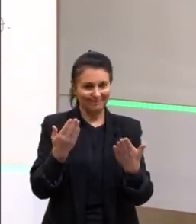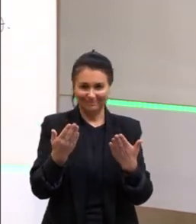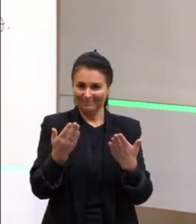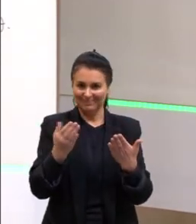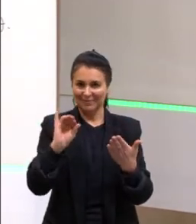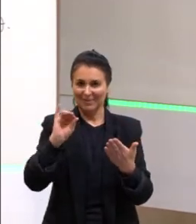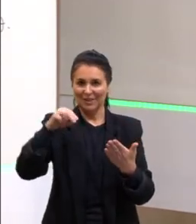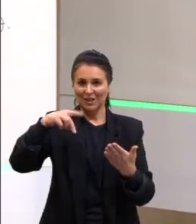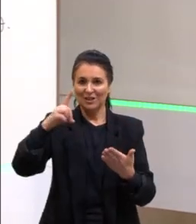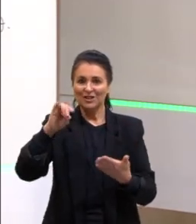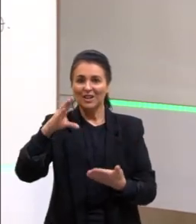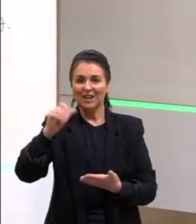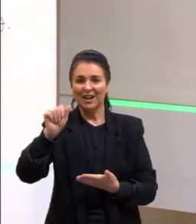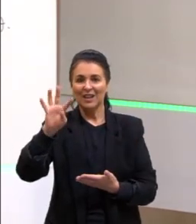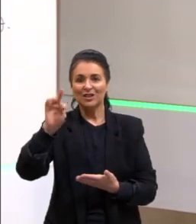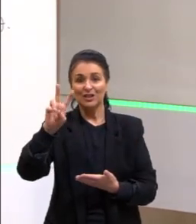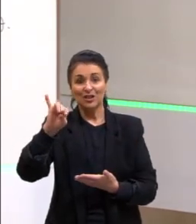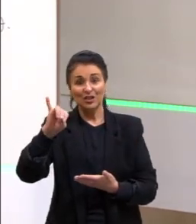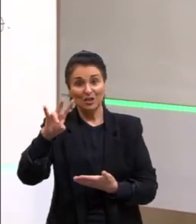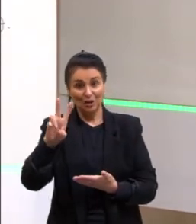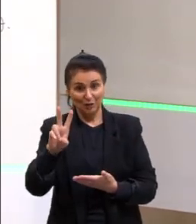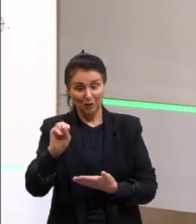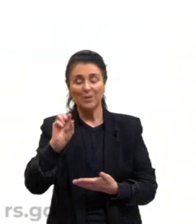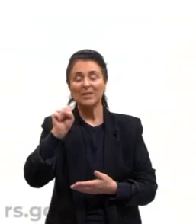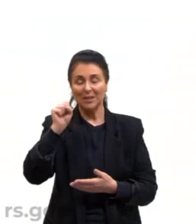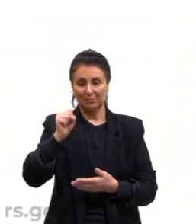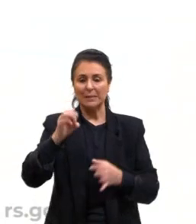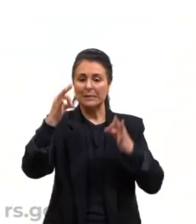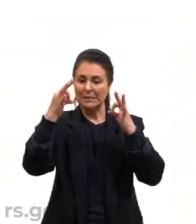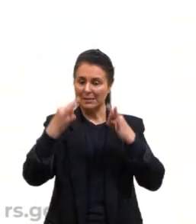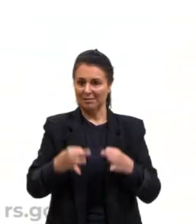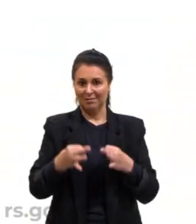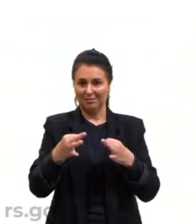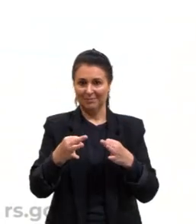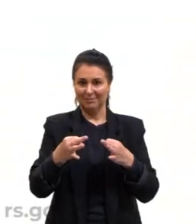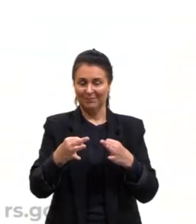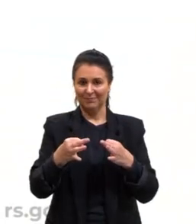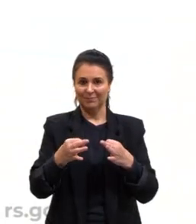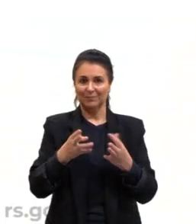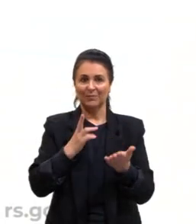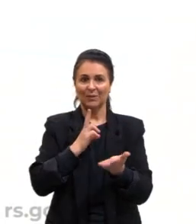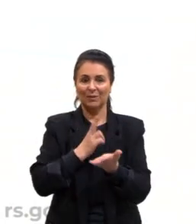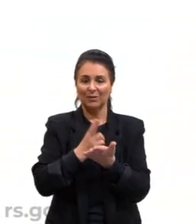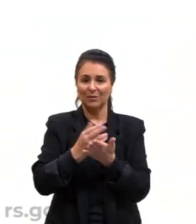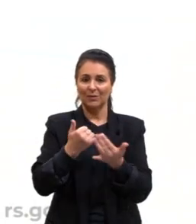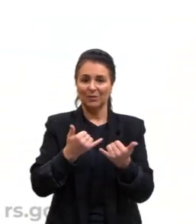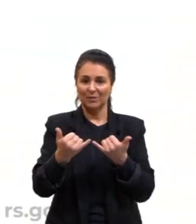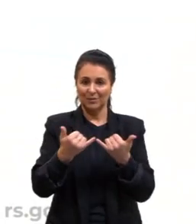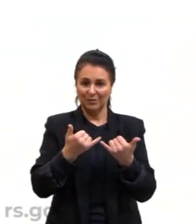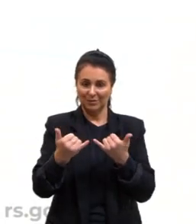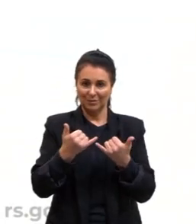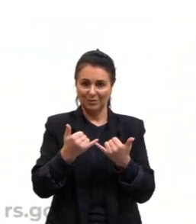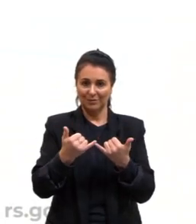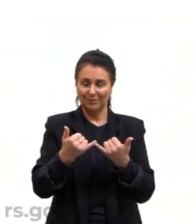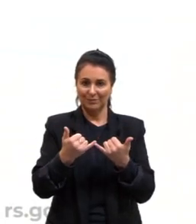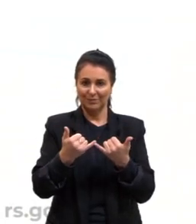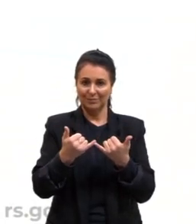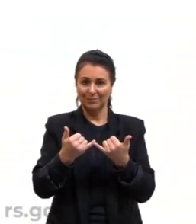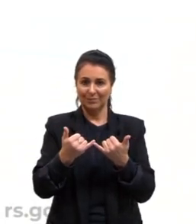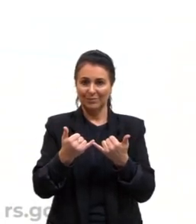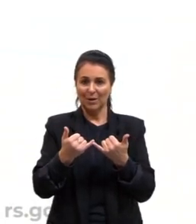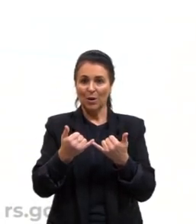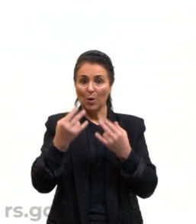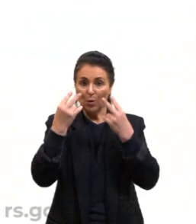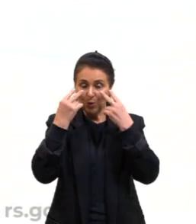indicativo as nossas certezas e seguimos um exemplo que que meus olhos se